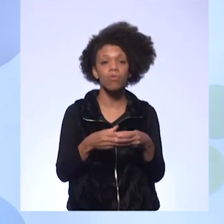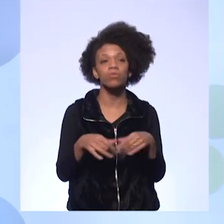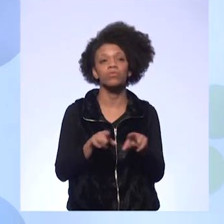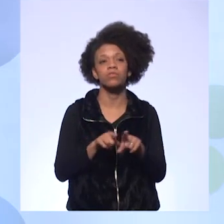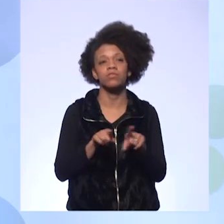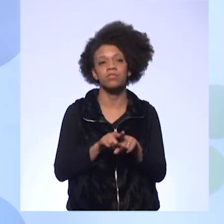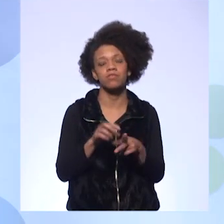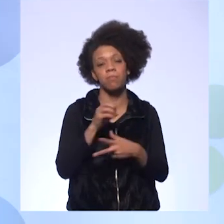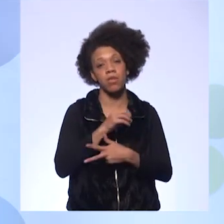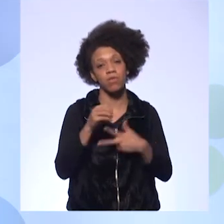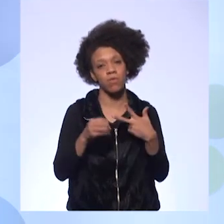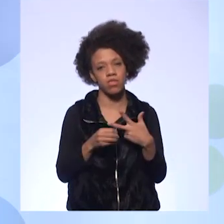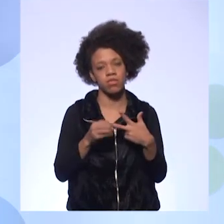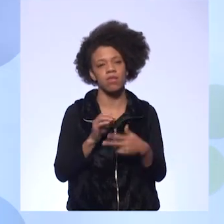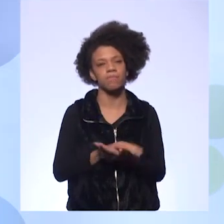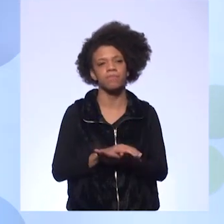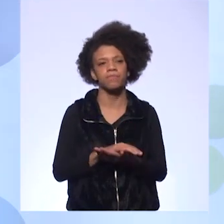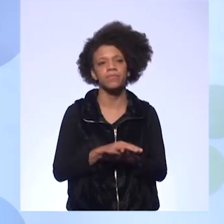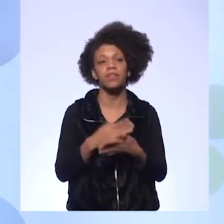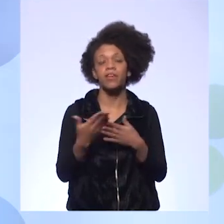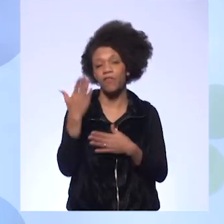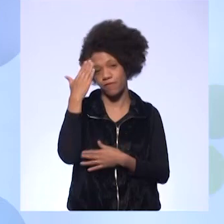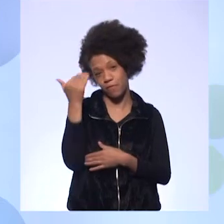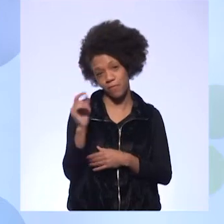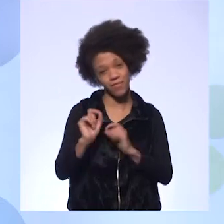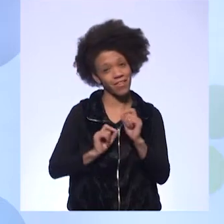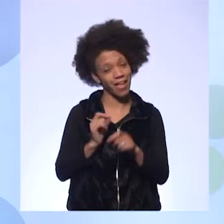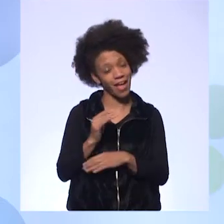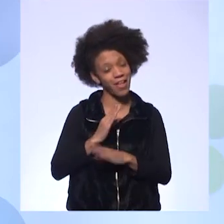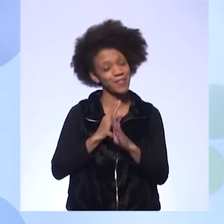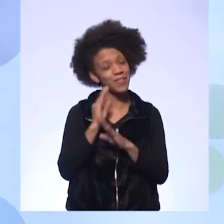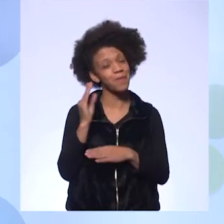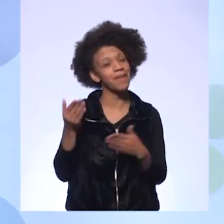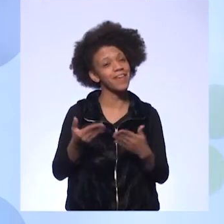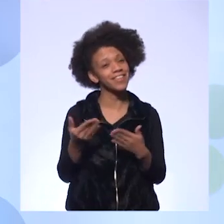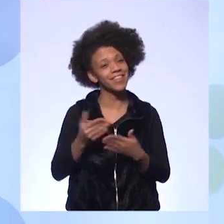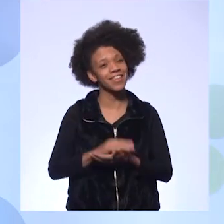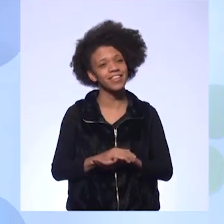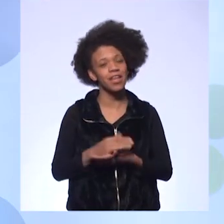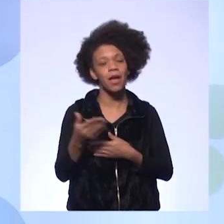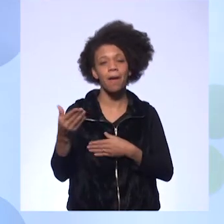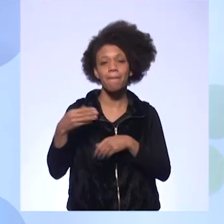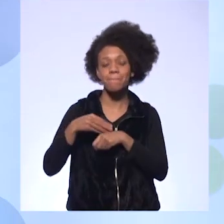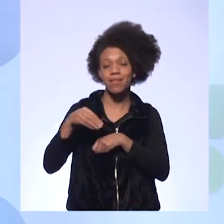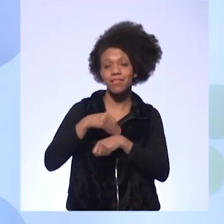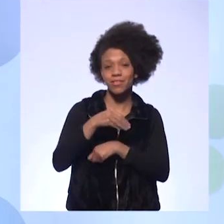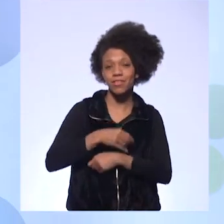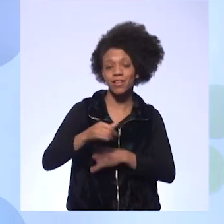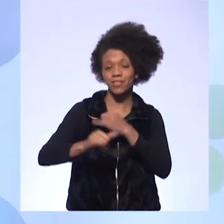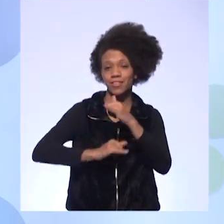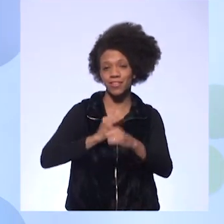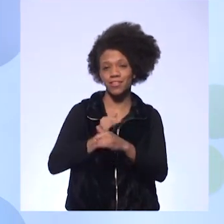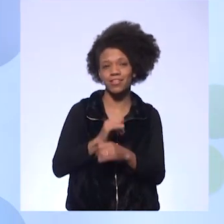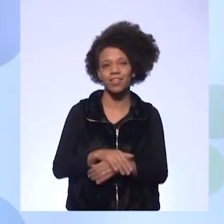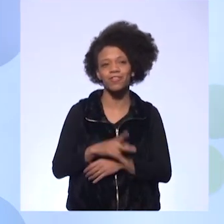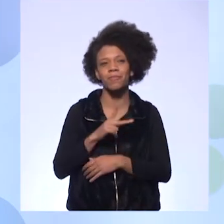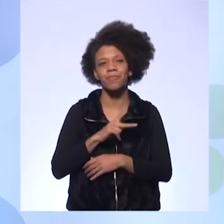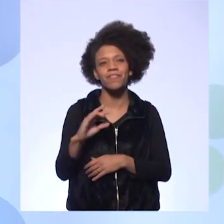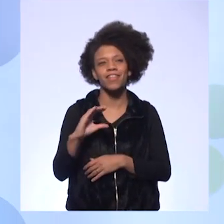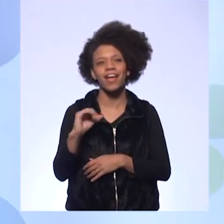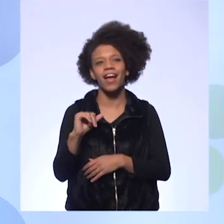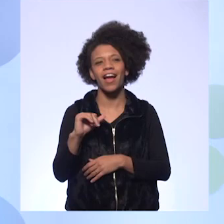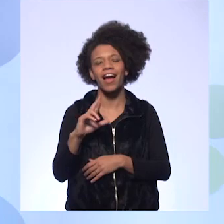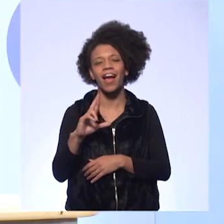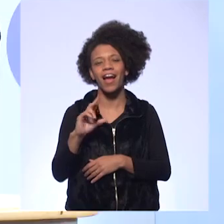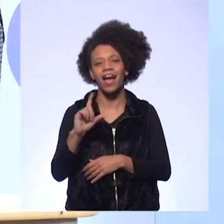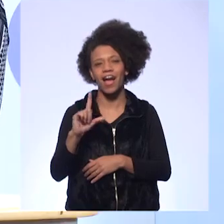famoso Enem. Falando em famoso, adivinha quem está aqui conosco mais uma vez para as interações via chat? Professor Carlos Fernando Neri.